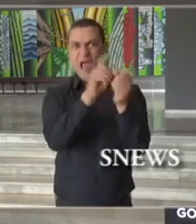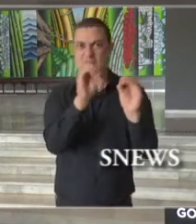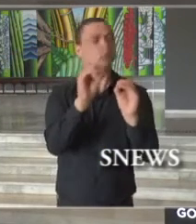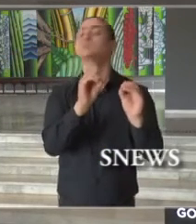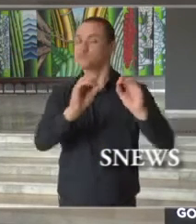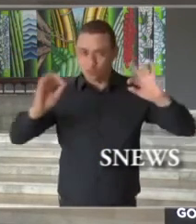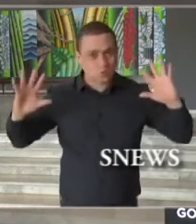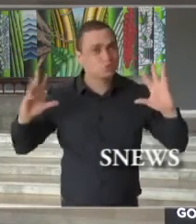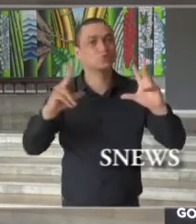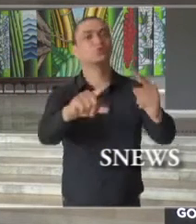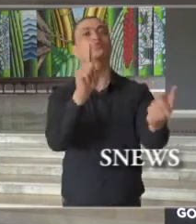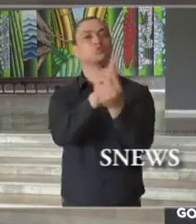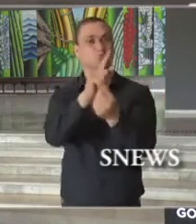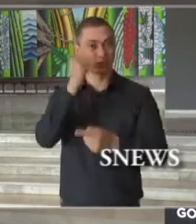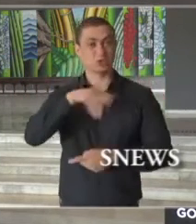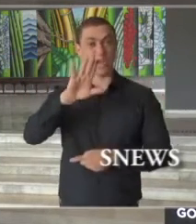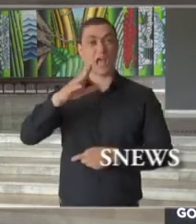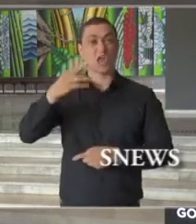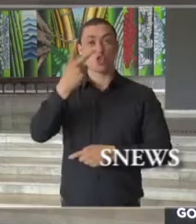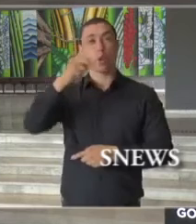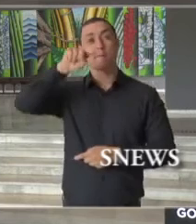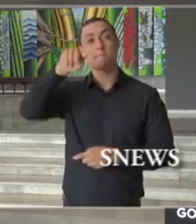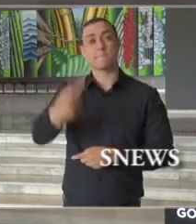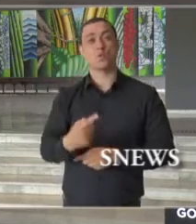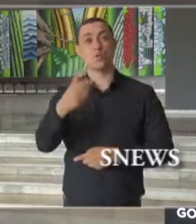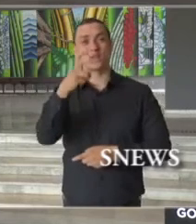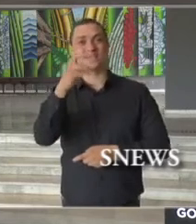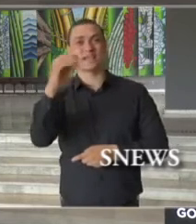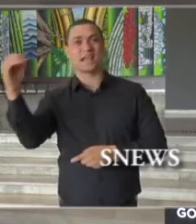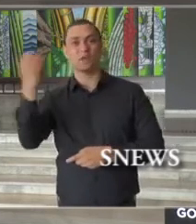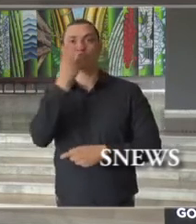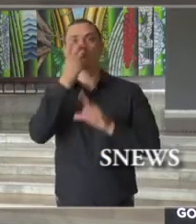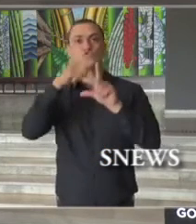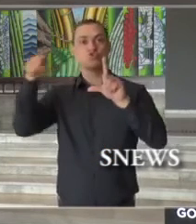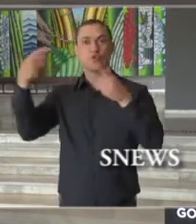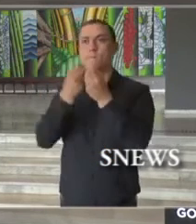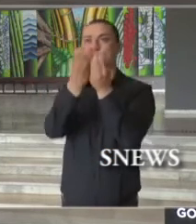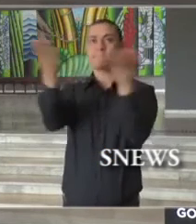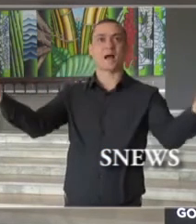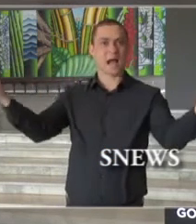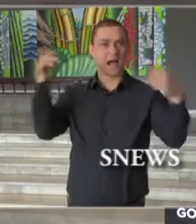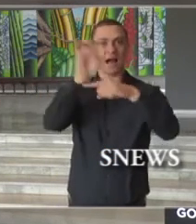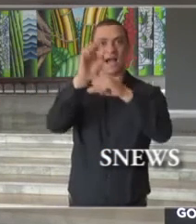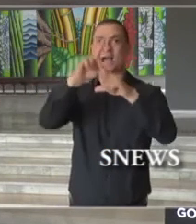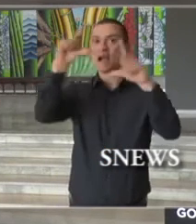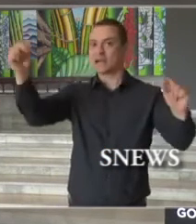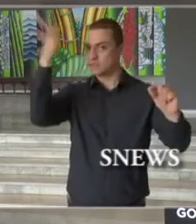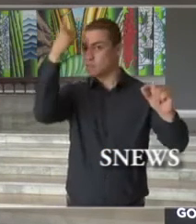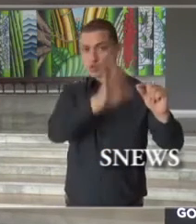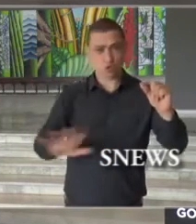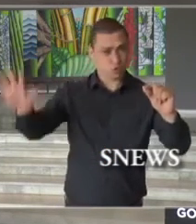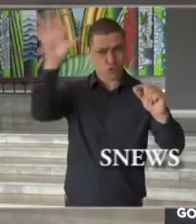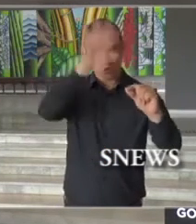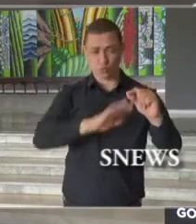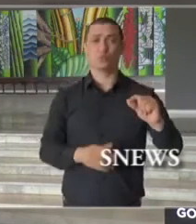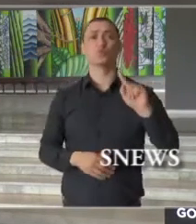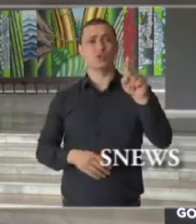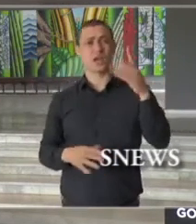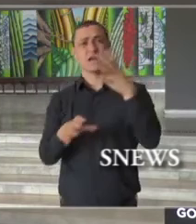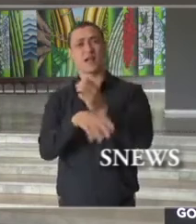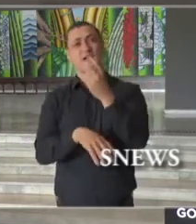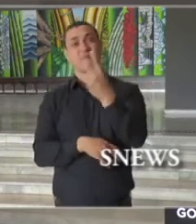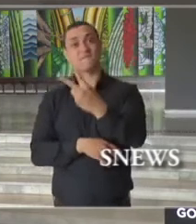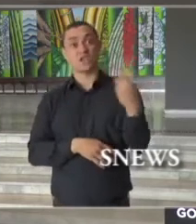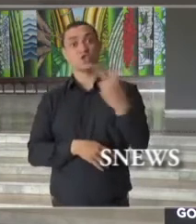sem atendimento já são mais de 2.500 respiradores distribuídos por todo o estado de são paulo contando com